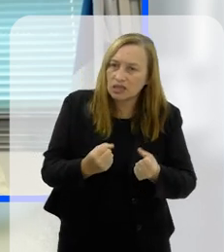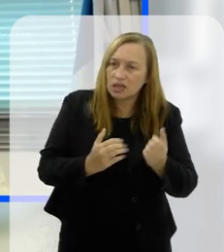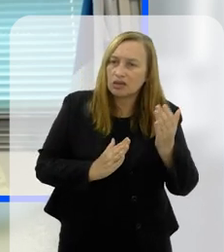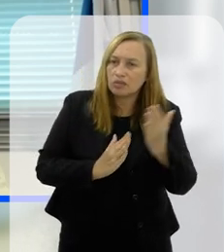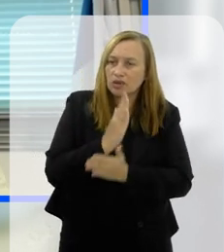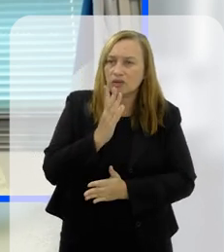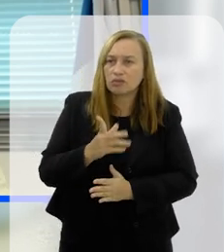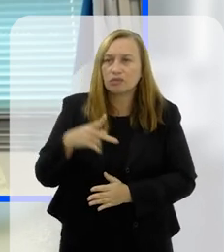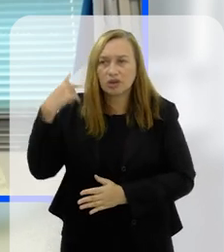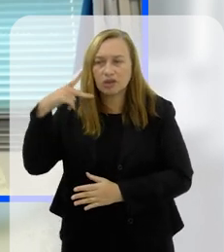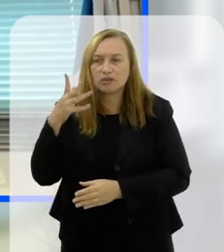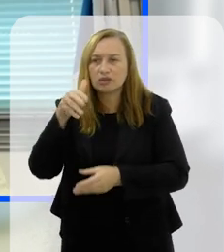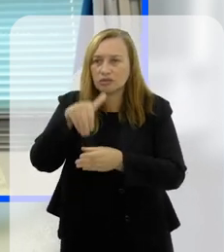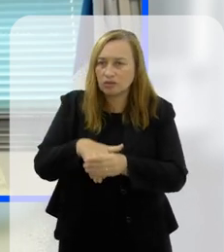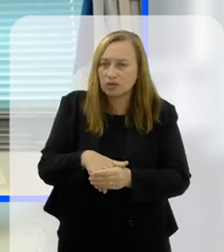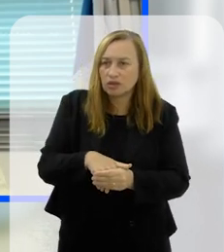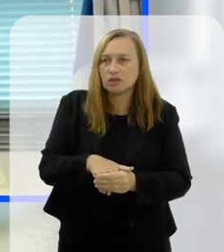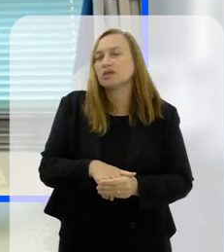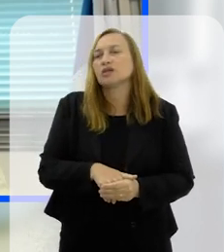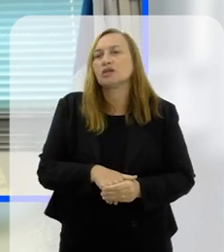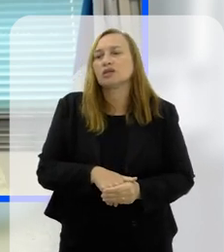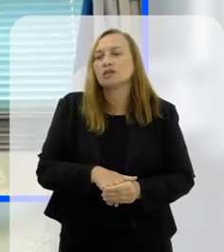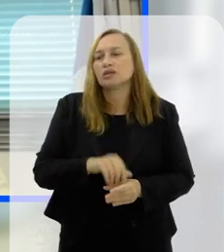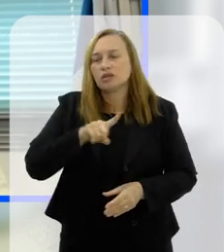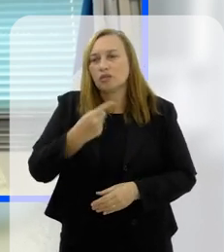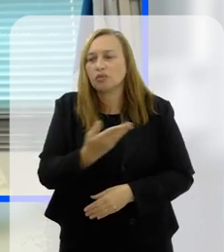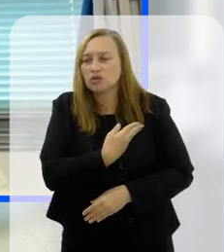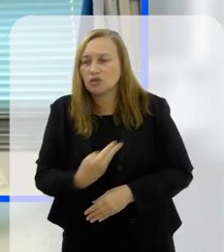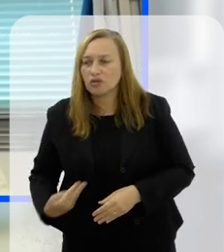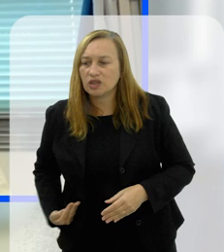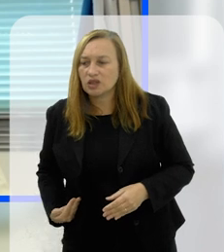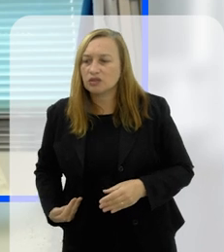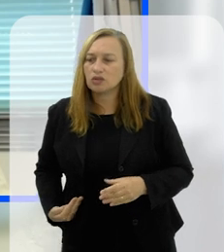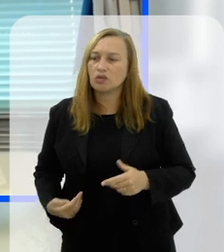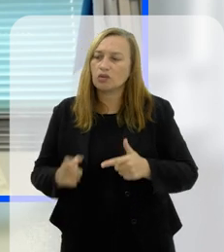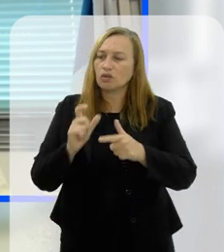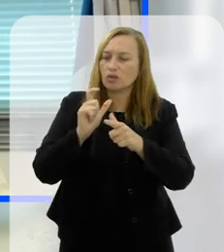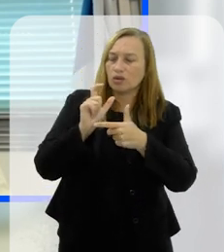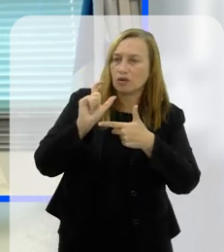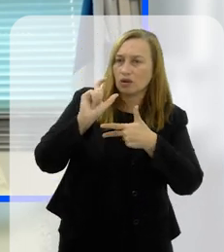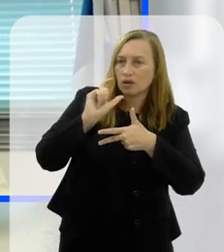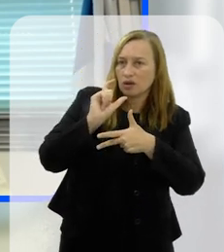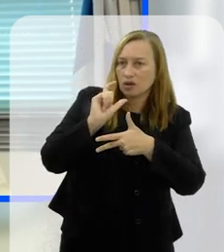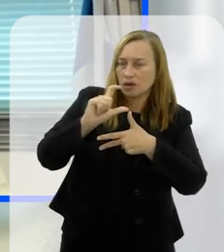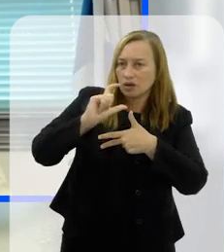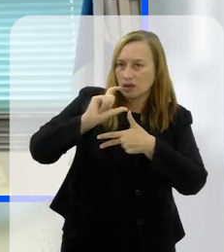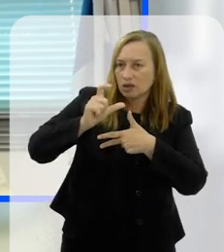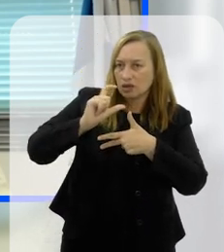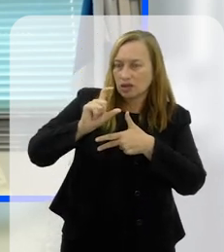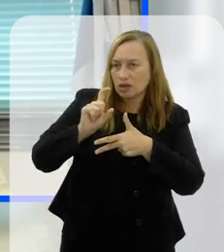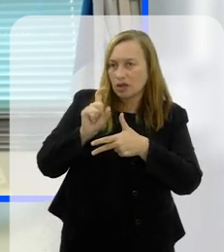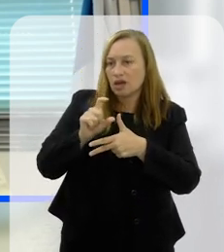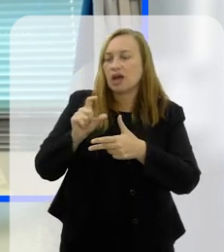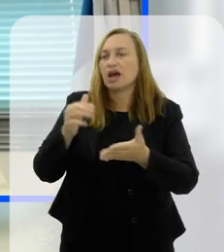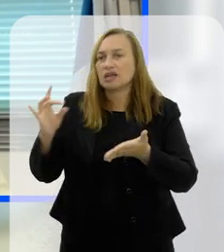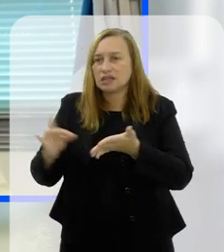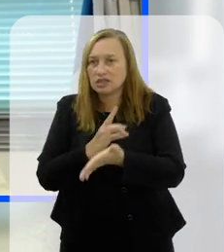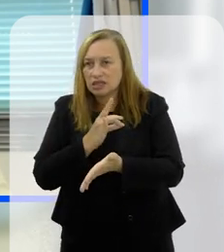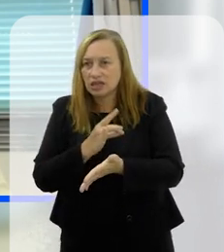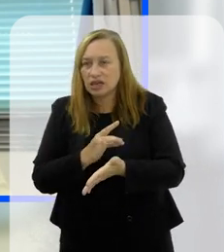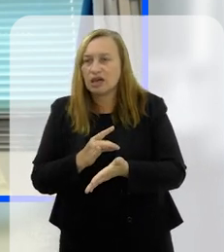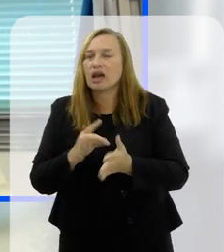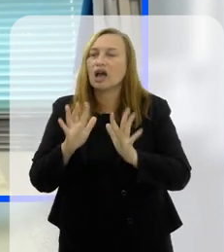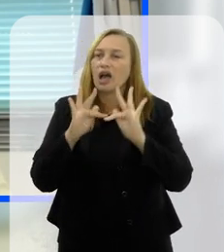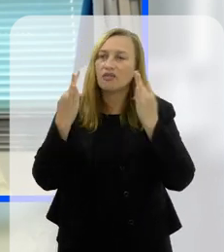pela pelo Parlamento e depois o O governo executivo implantar já ajuda muito as famílias